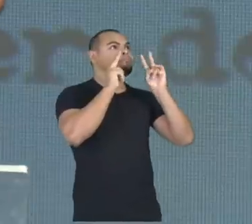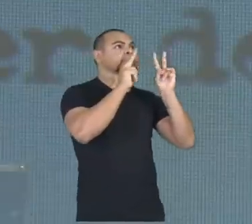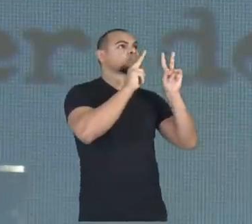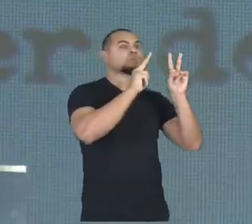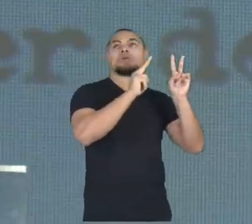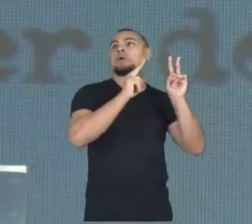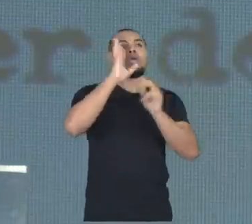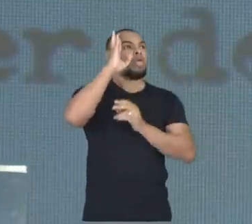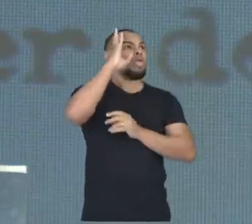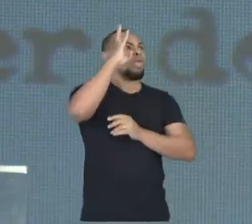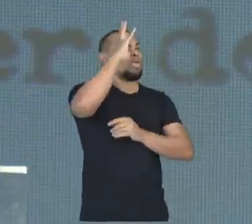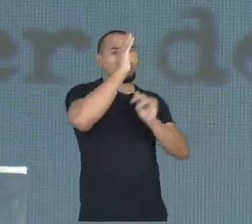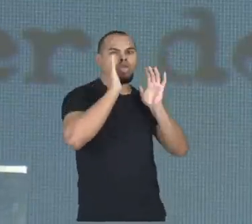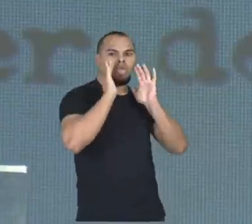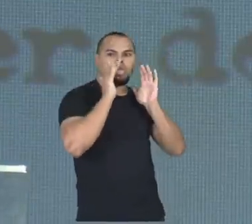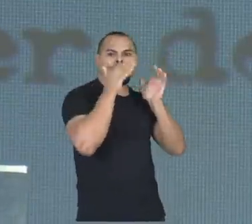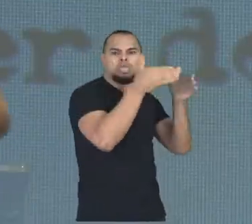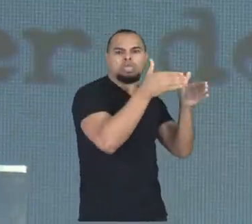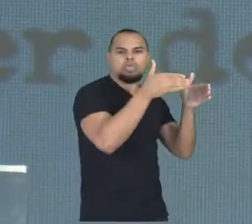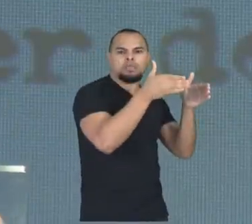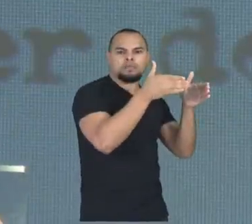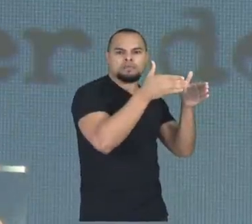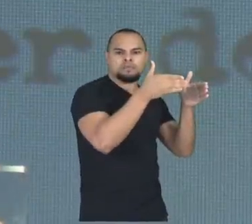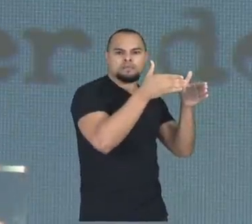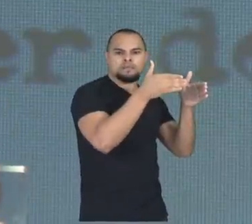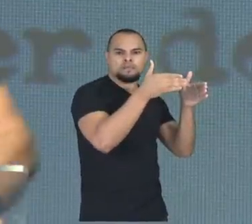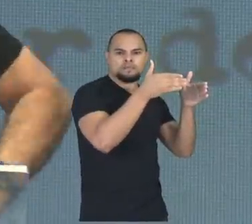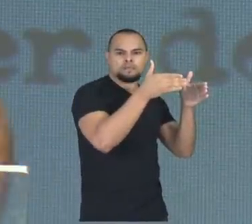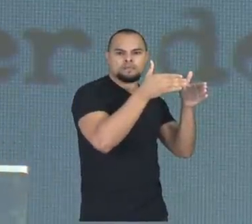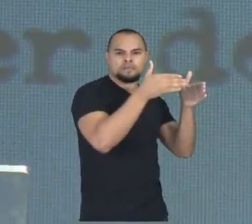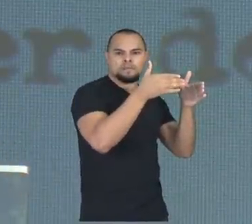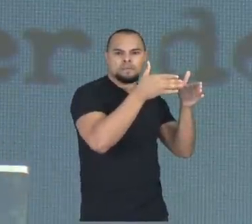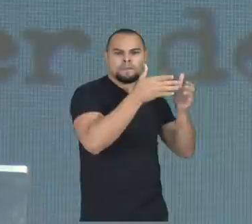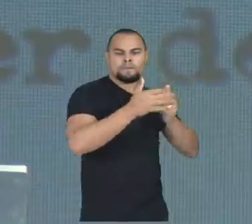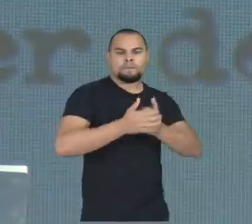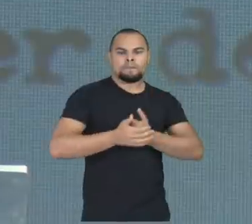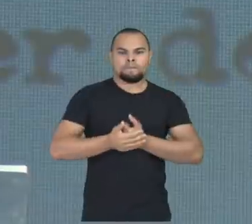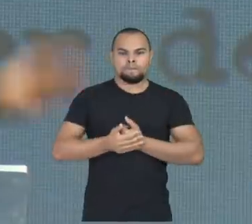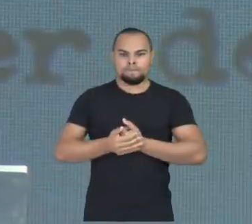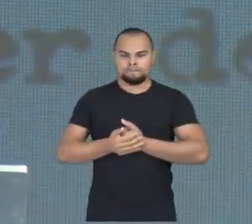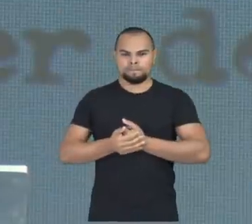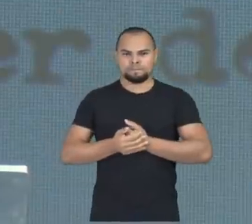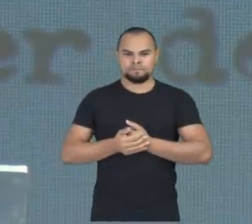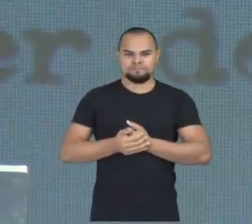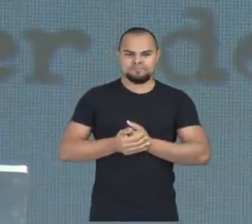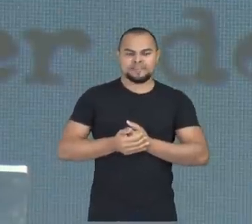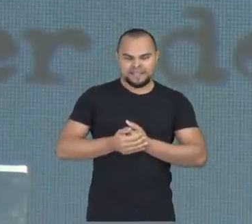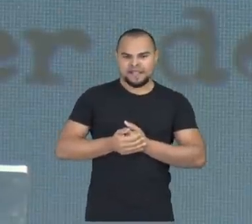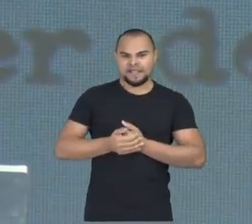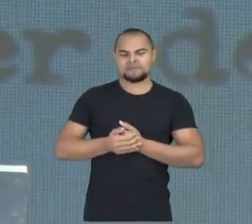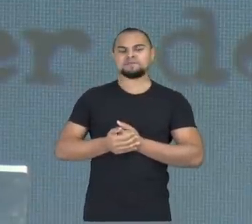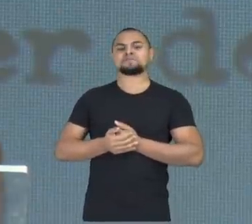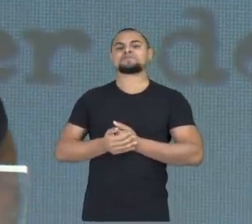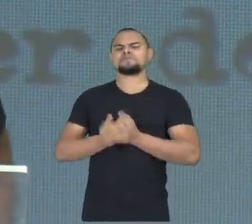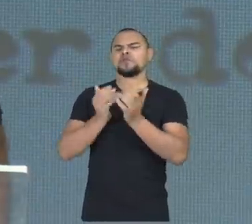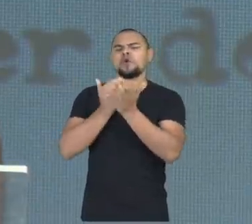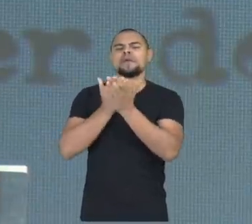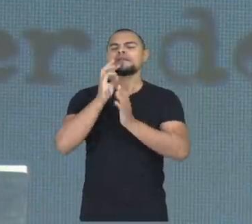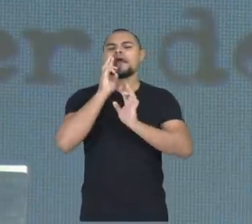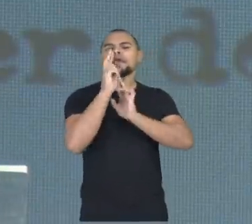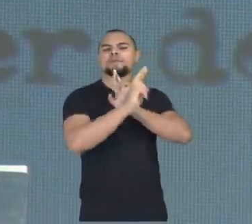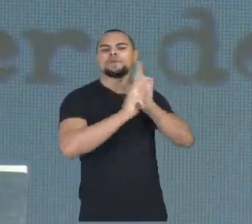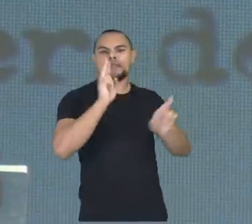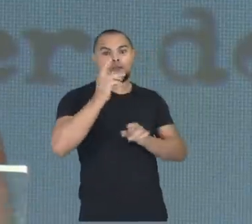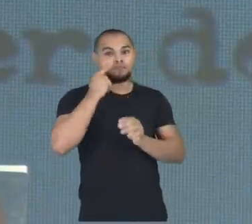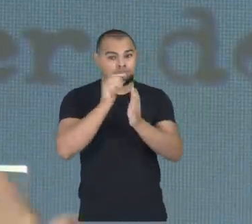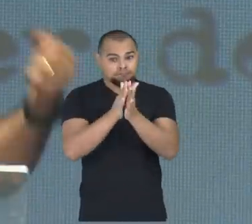seja, daquilo que é essencial. E aí... começaram a responder, olha o que é que responderam, abre a